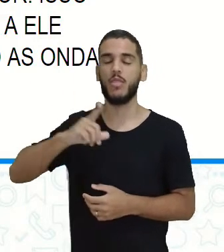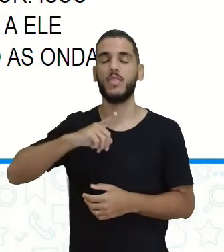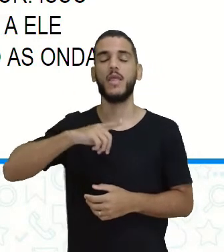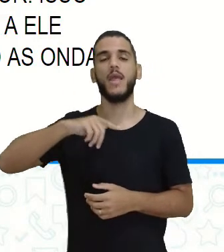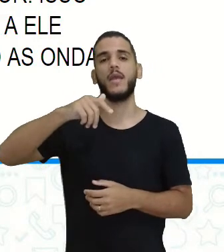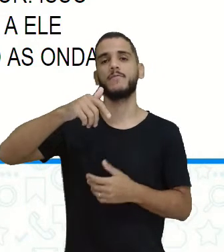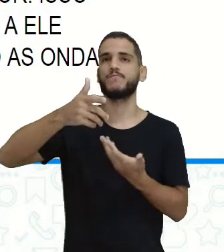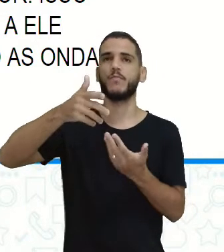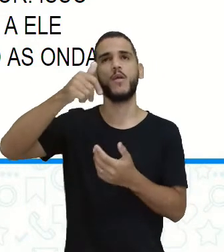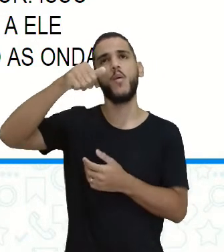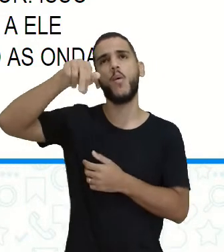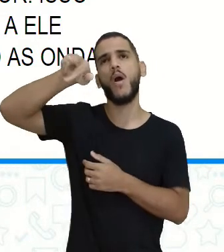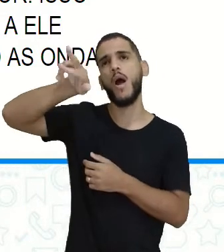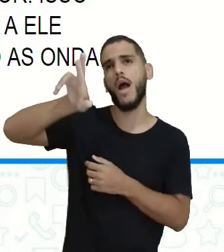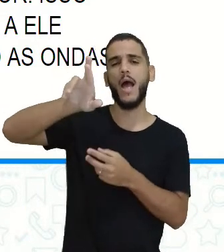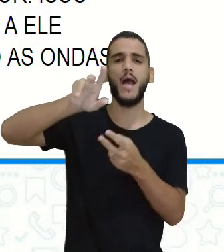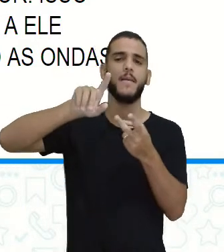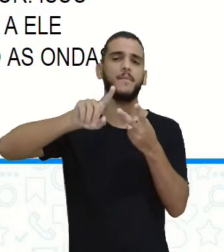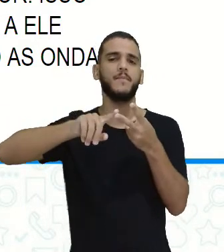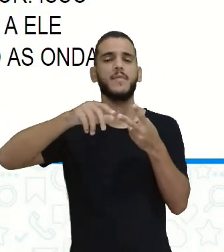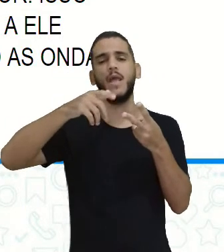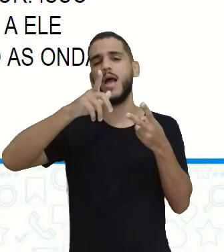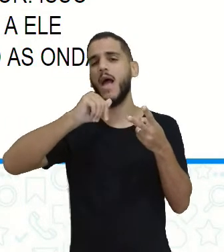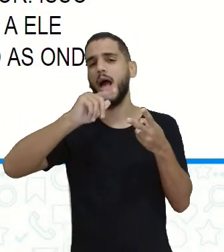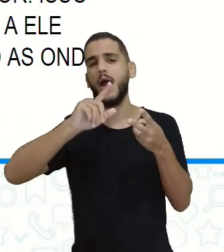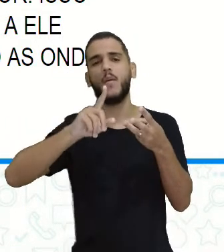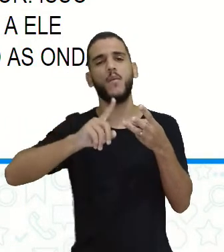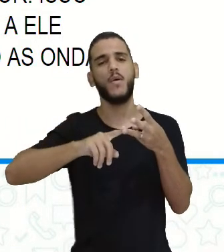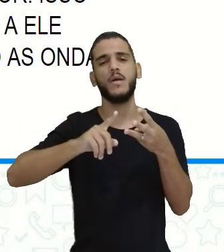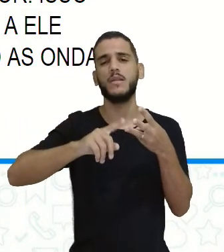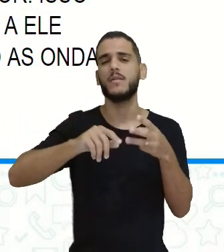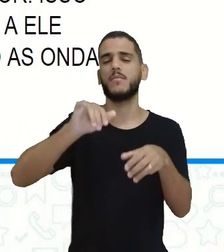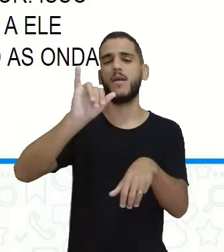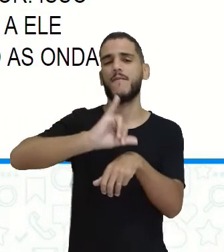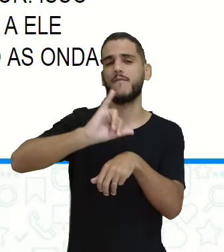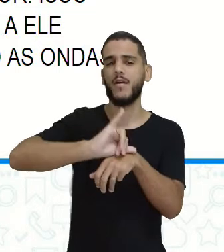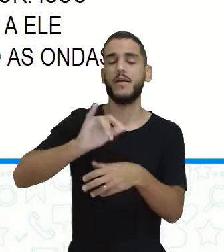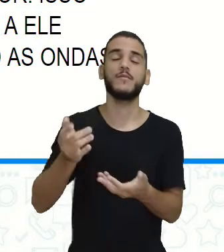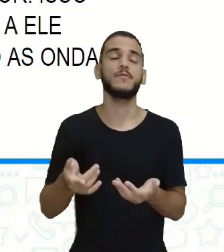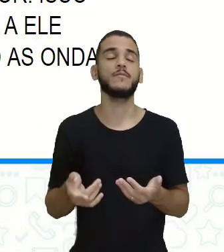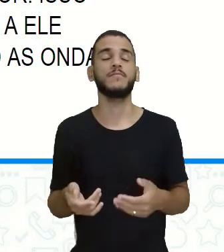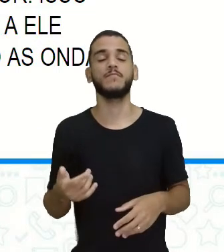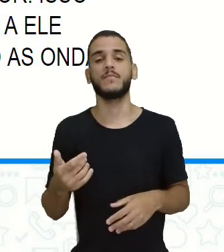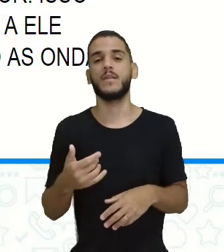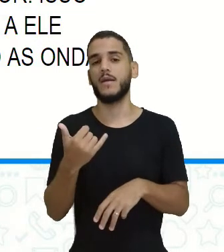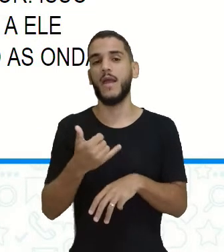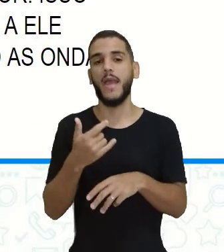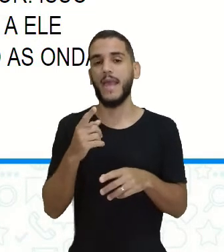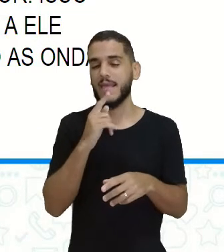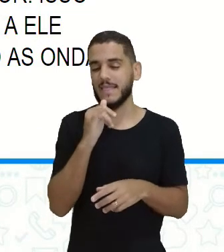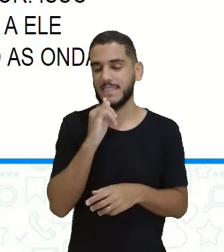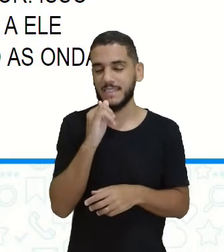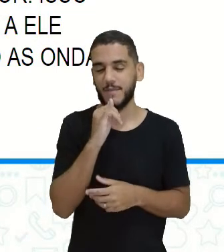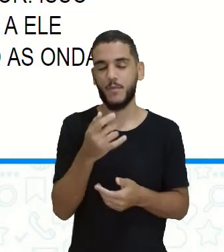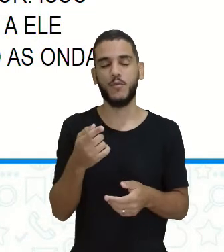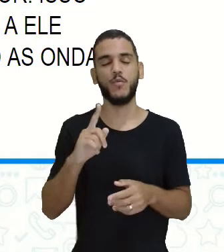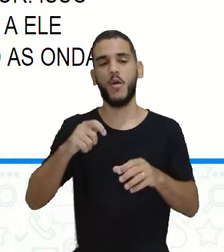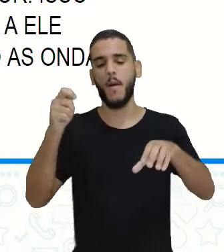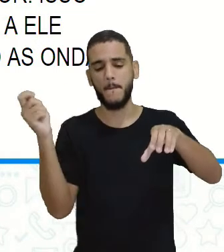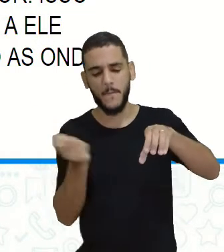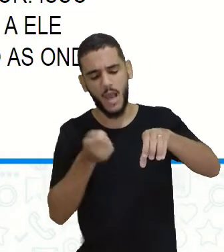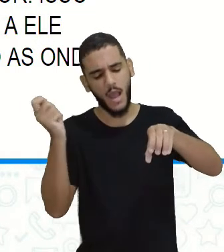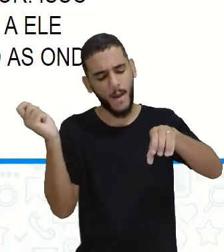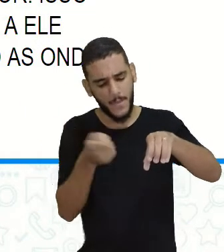na água, nos metais, etc. Então, quando batemos as baquetas na pele que recobre o tambor, essa